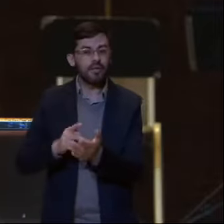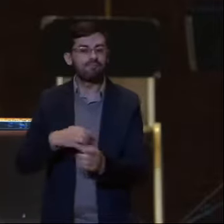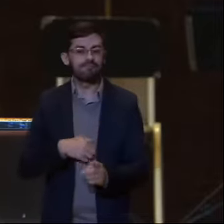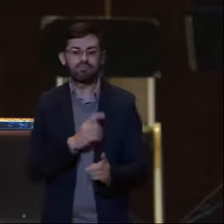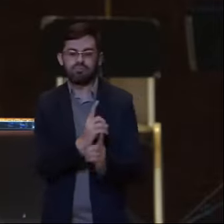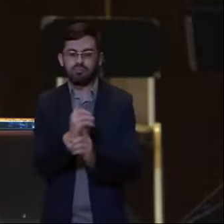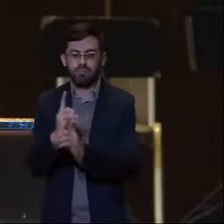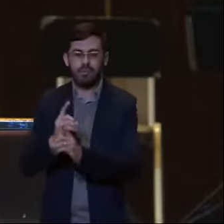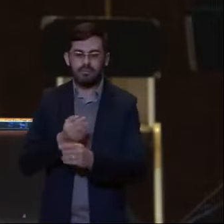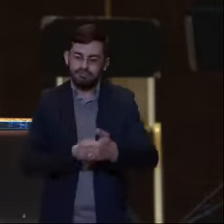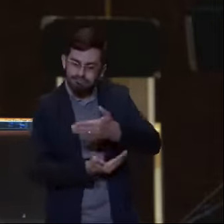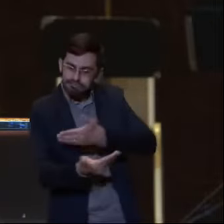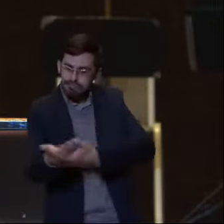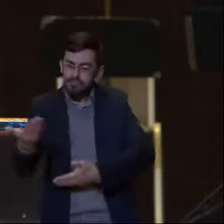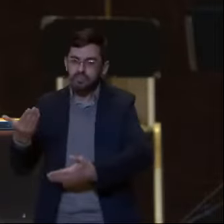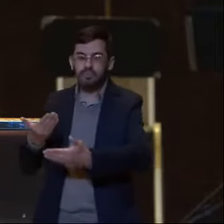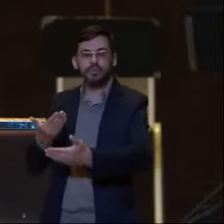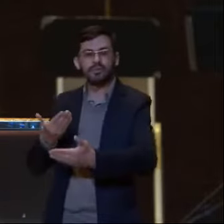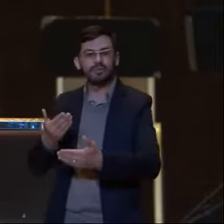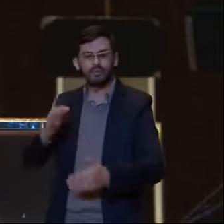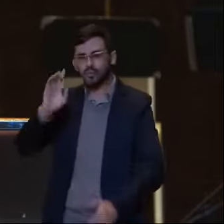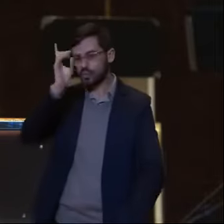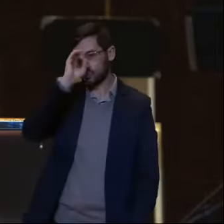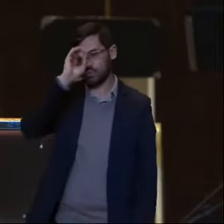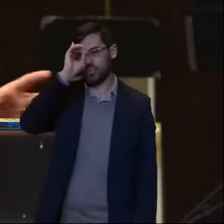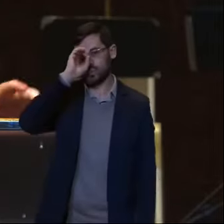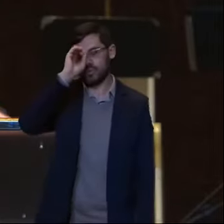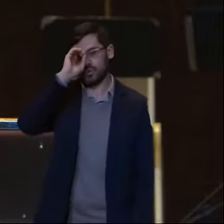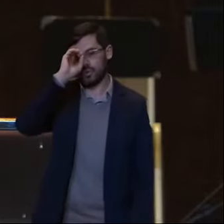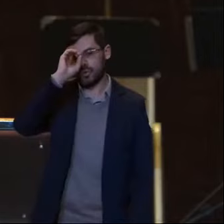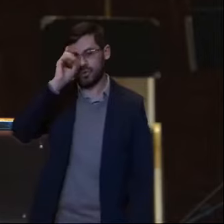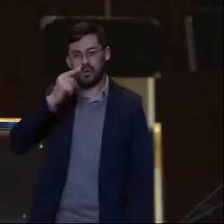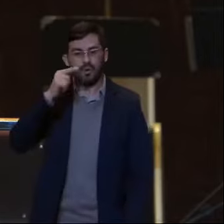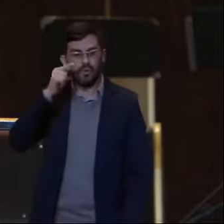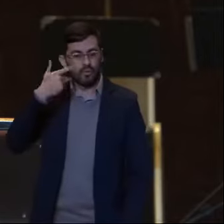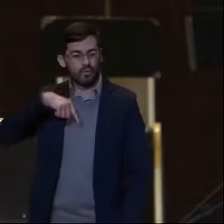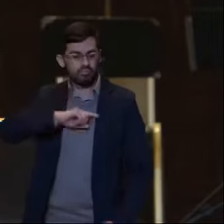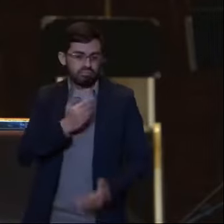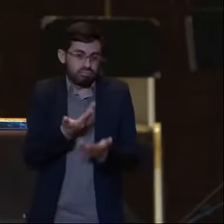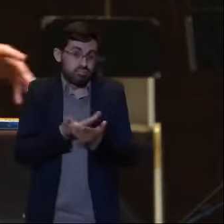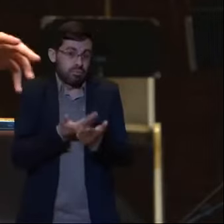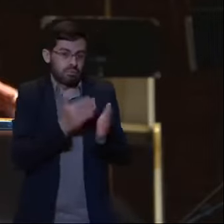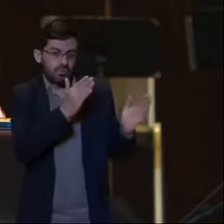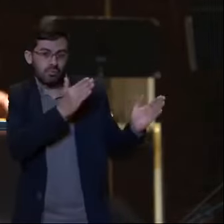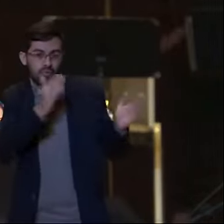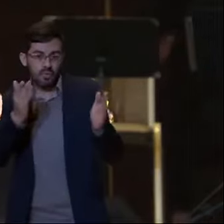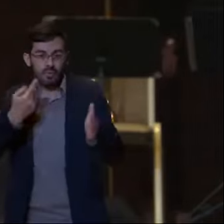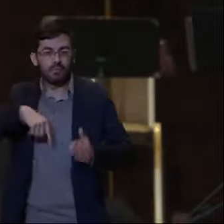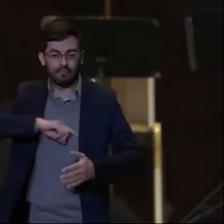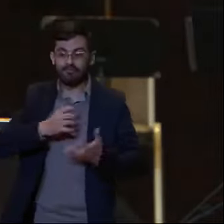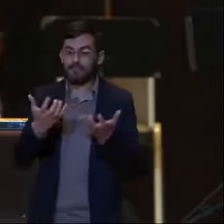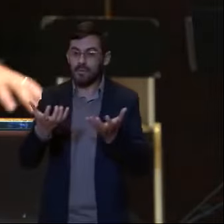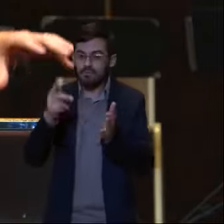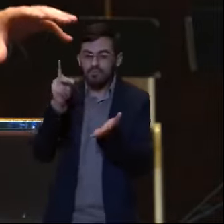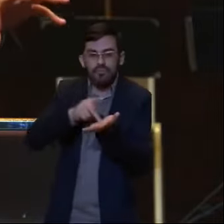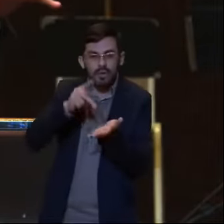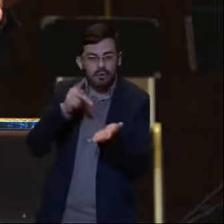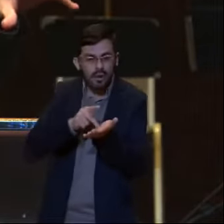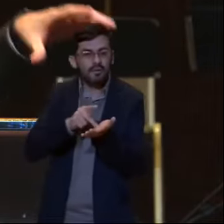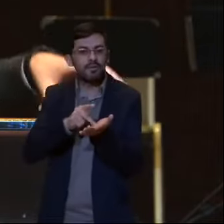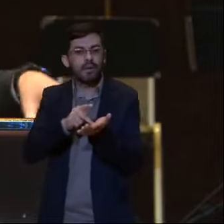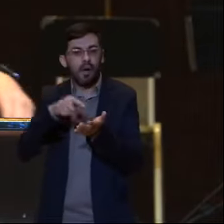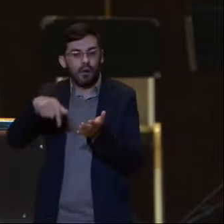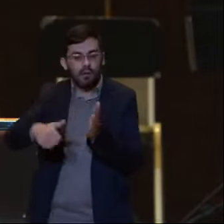na vida, todos os dias. Como nós vimos nessa campanha, queremos sim ser uma igreja onde